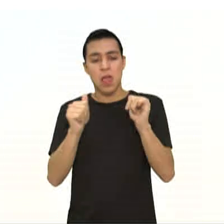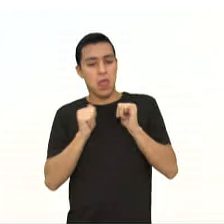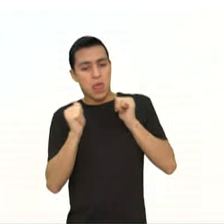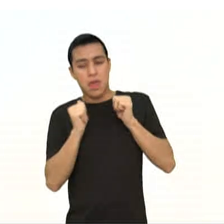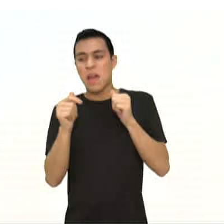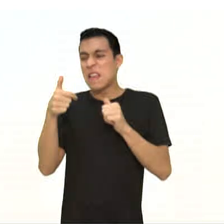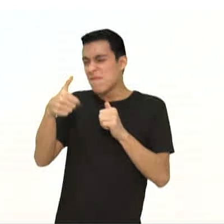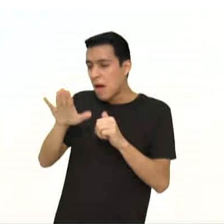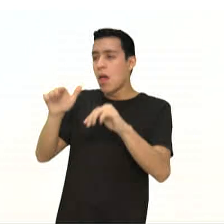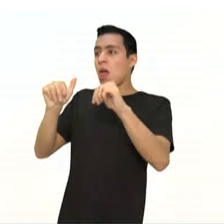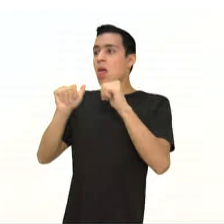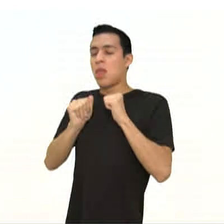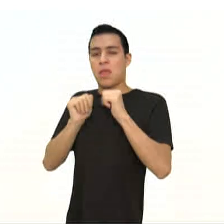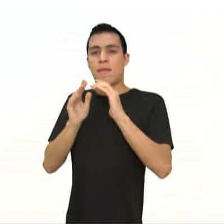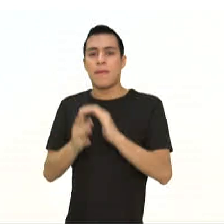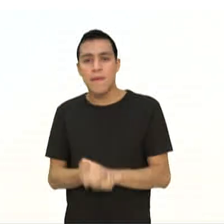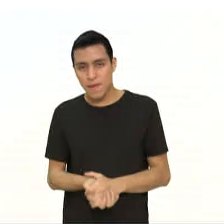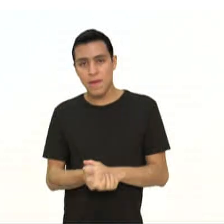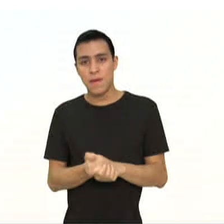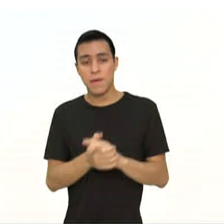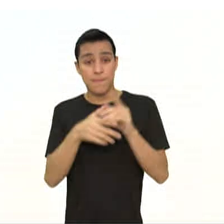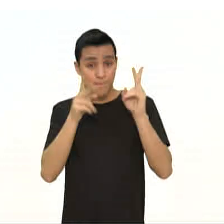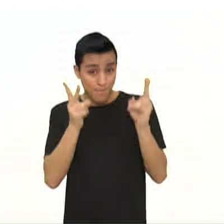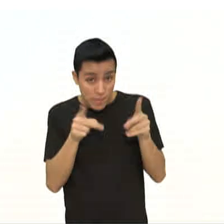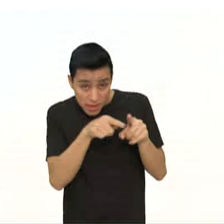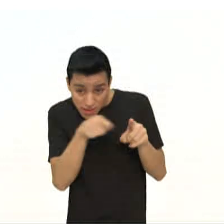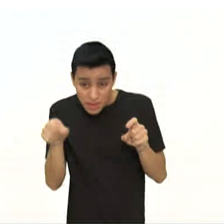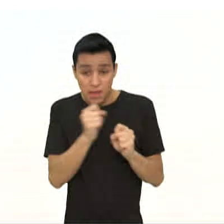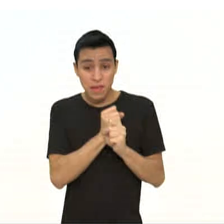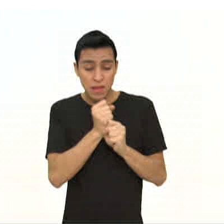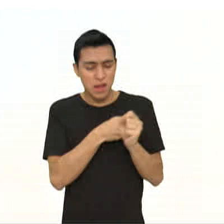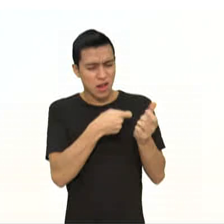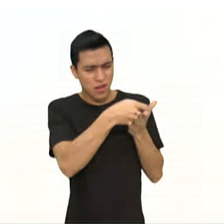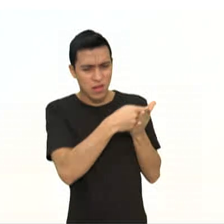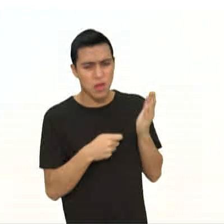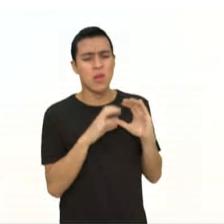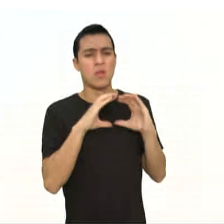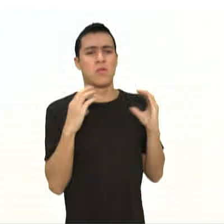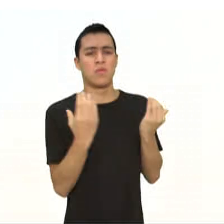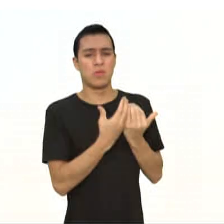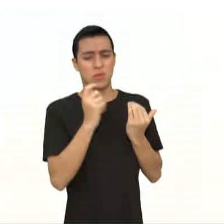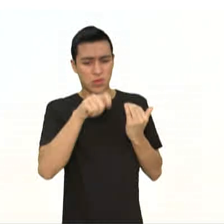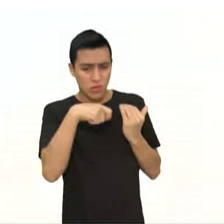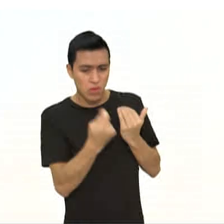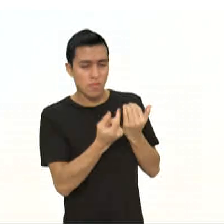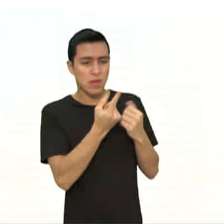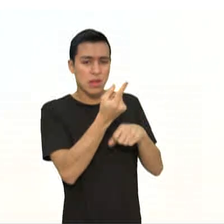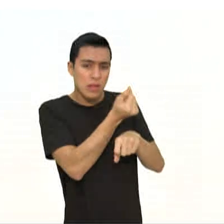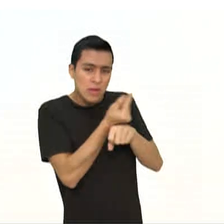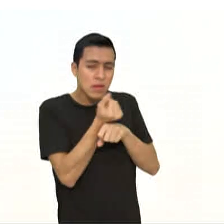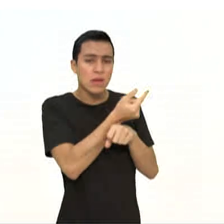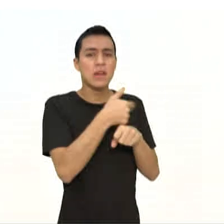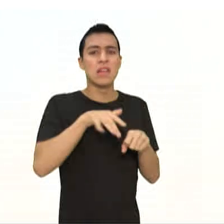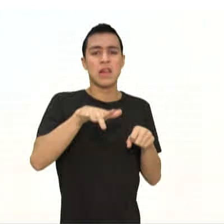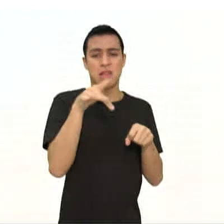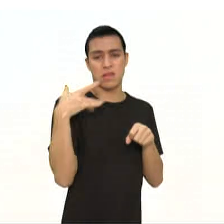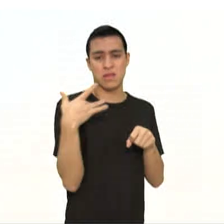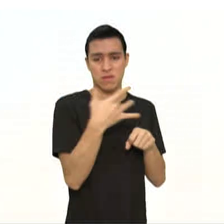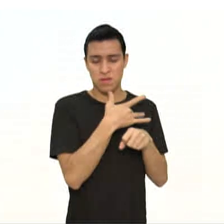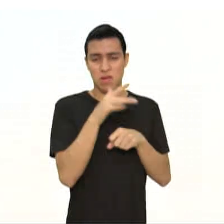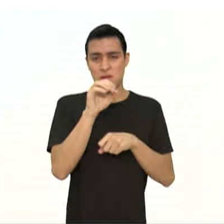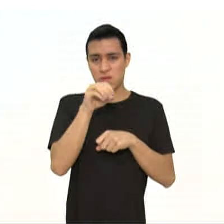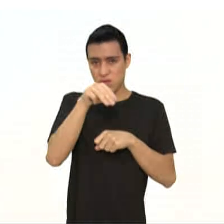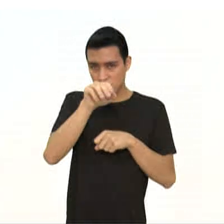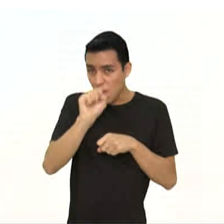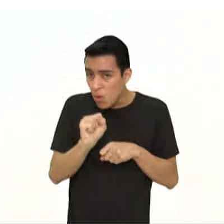mais negligenciadas. Nesse mesmo ano, o relatório da Comissão sobre Macroeconomia e Saúde, da Organização Mundial de